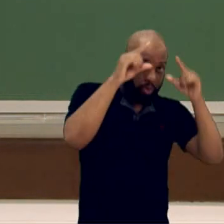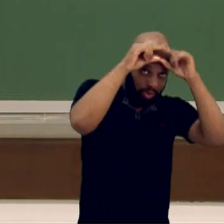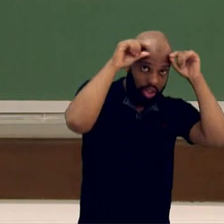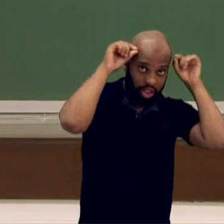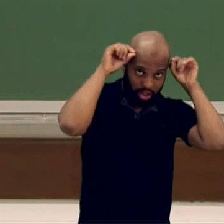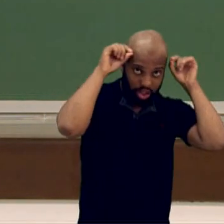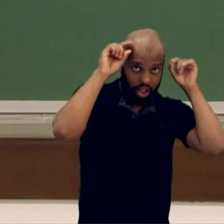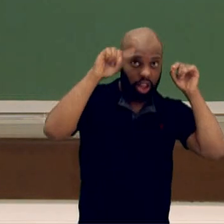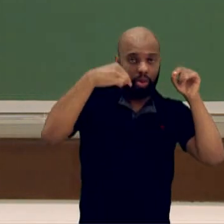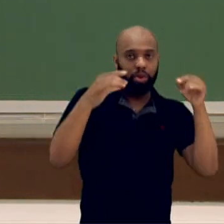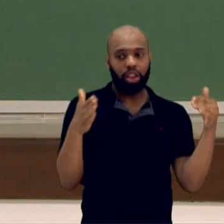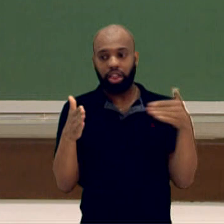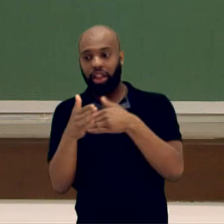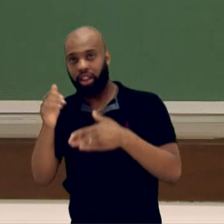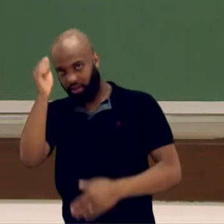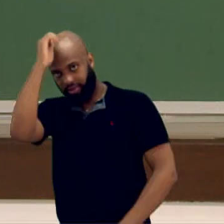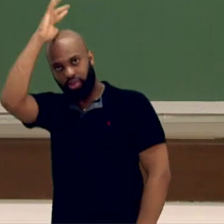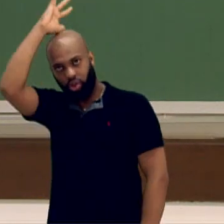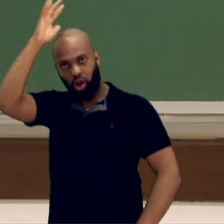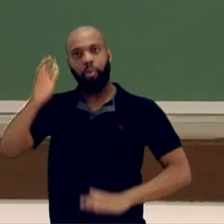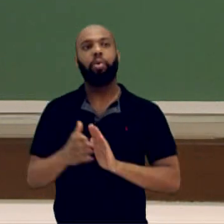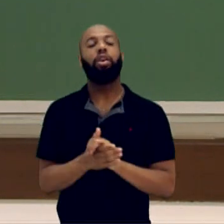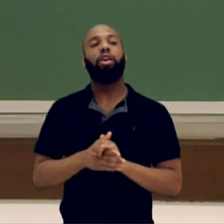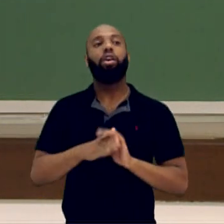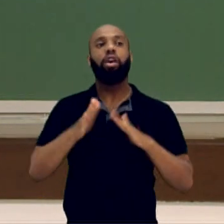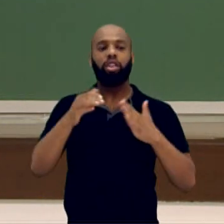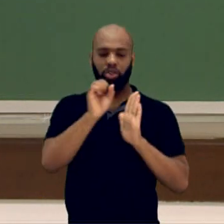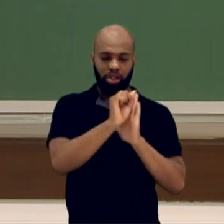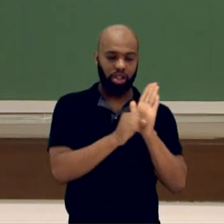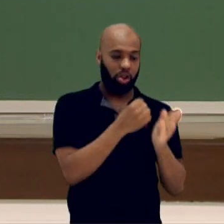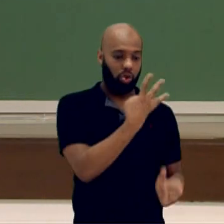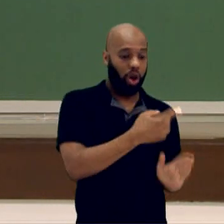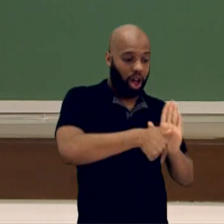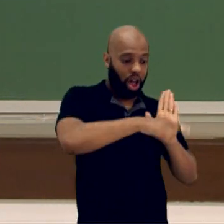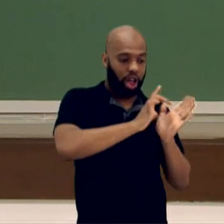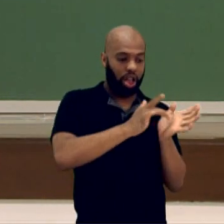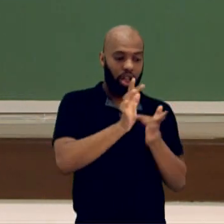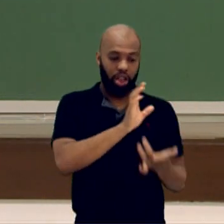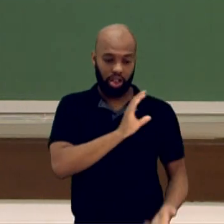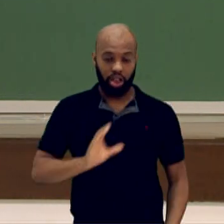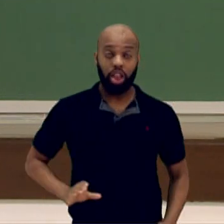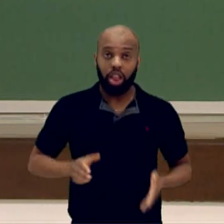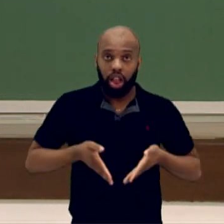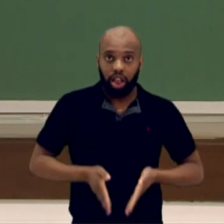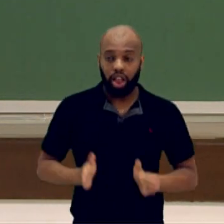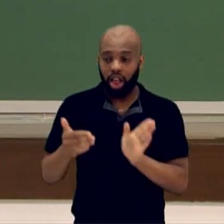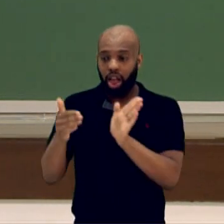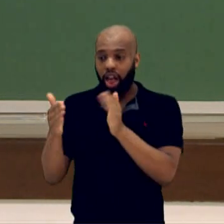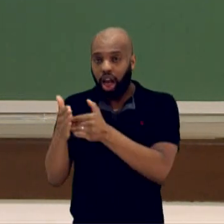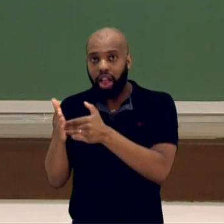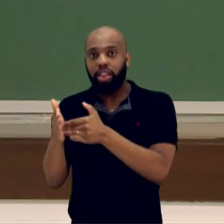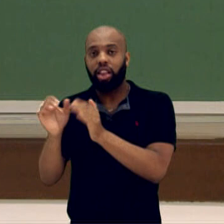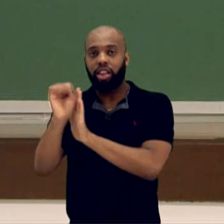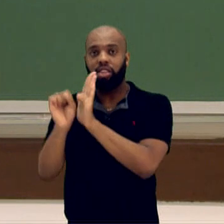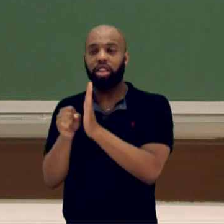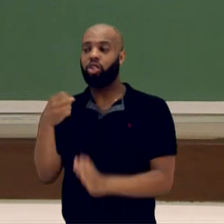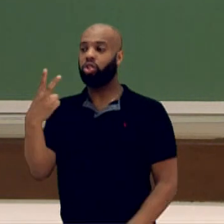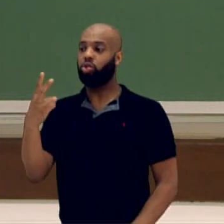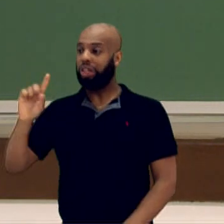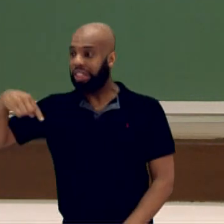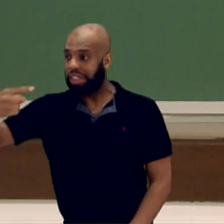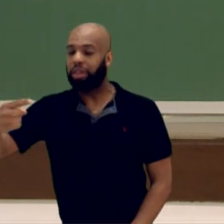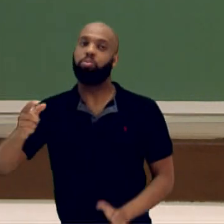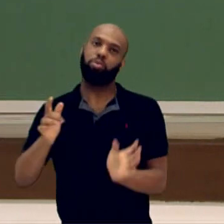até depois com os romanos, tá? Então, desde o século IV a.C. até o século II depois